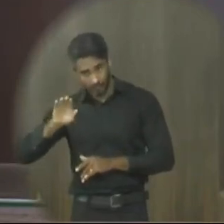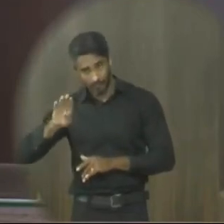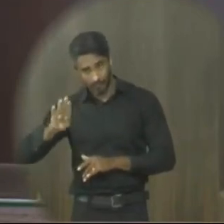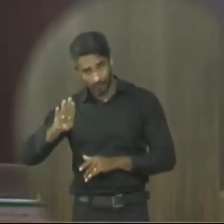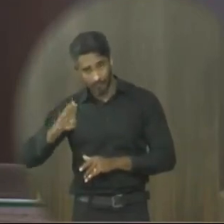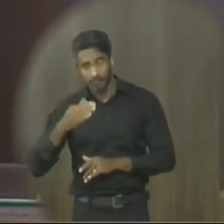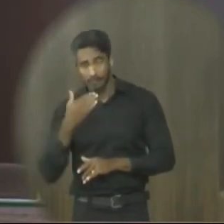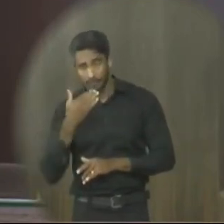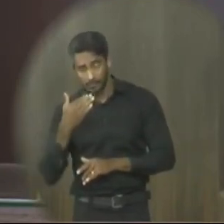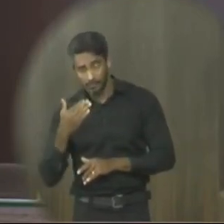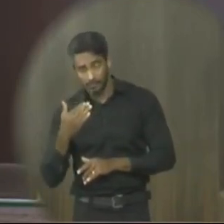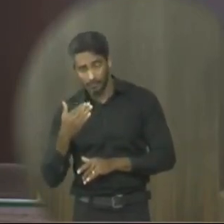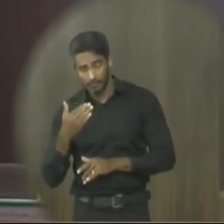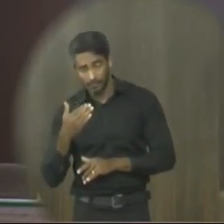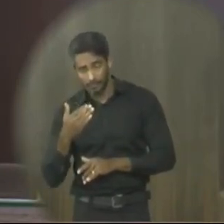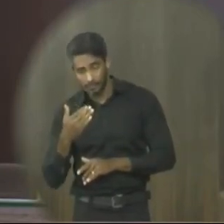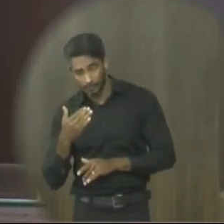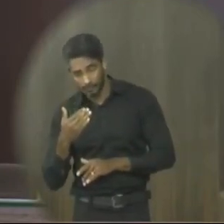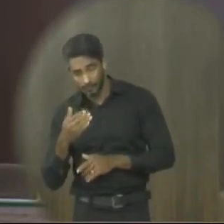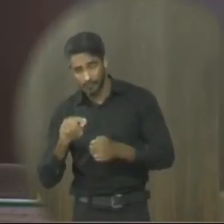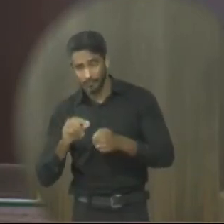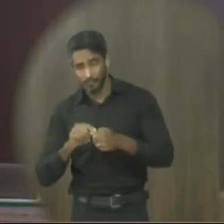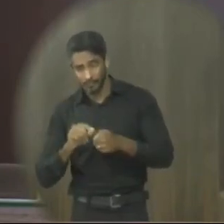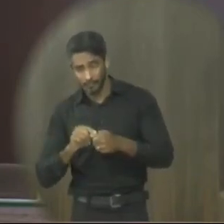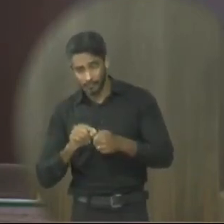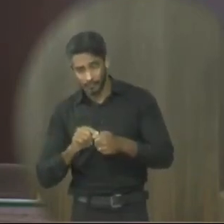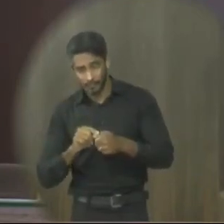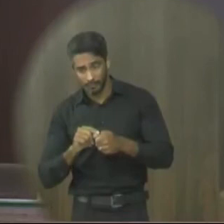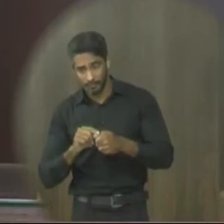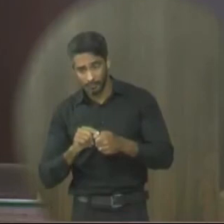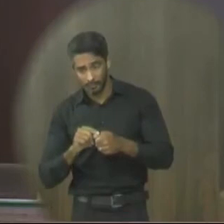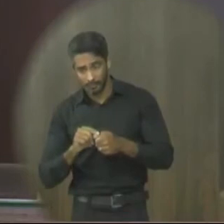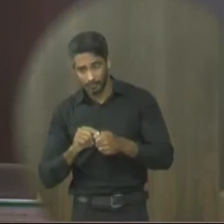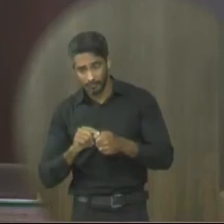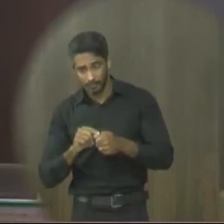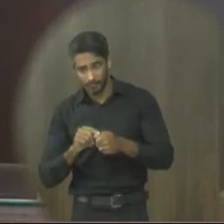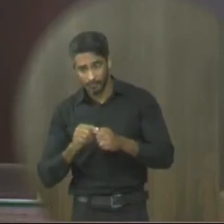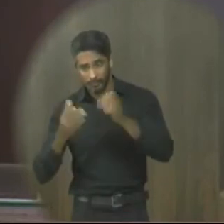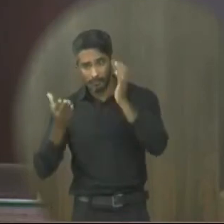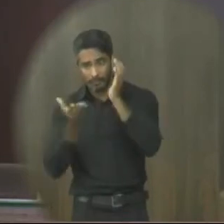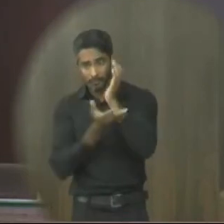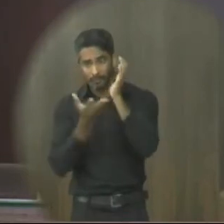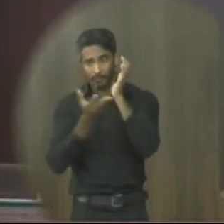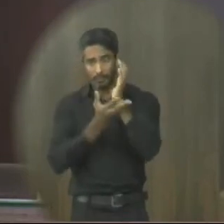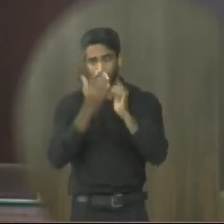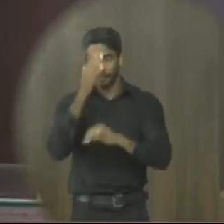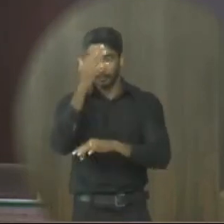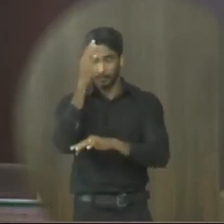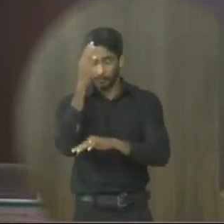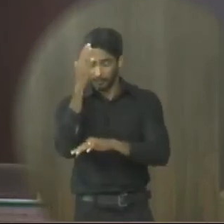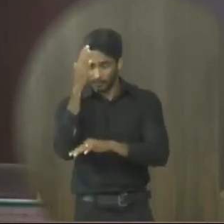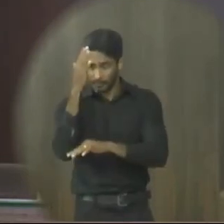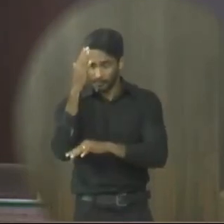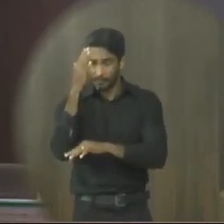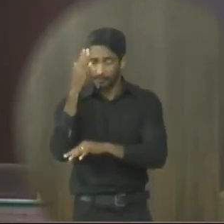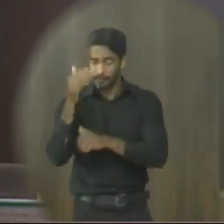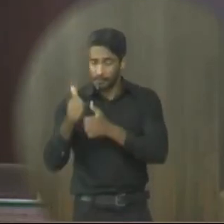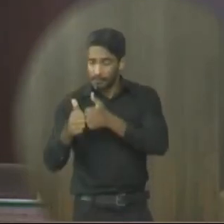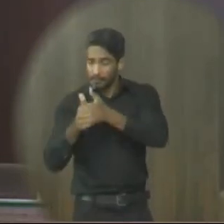prefeito de Janaúba, solicitando que seja realizada poda das árvores da Praça do Distrito de Quemquém,